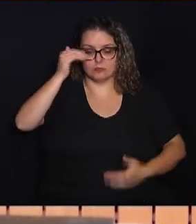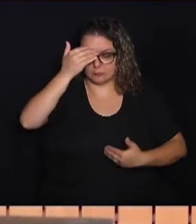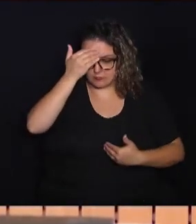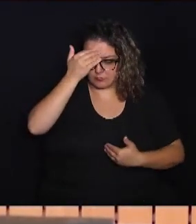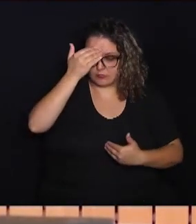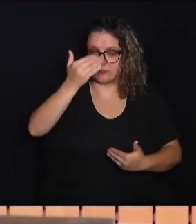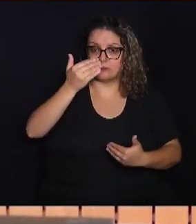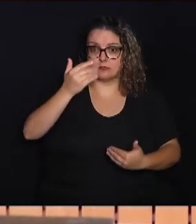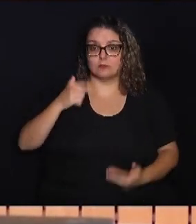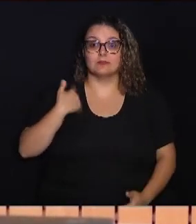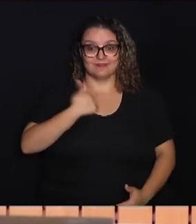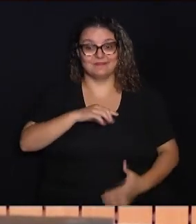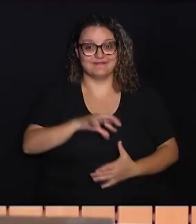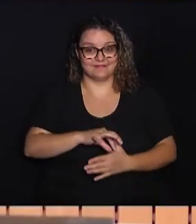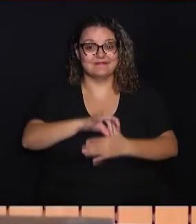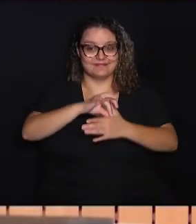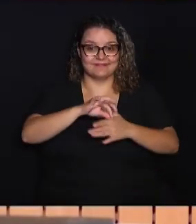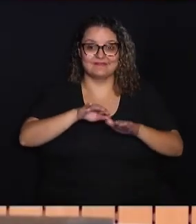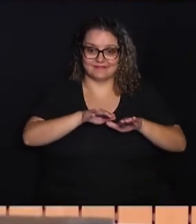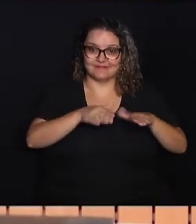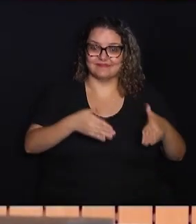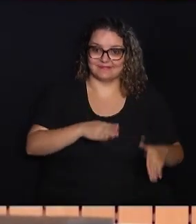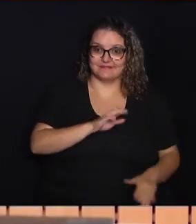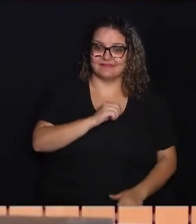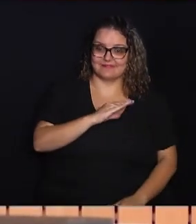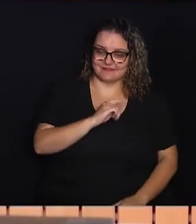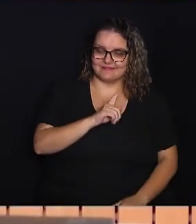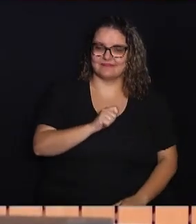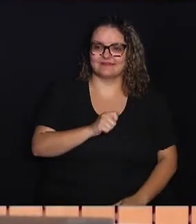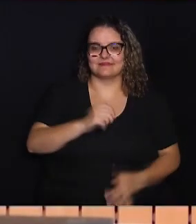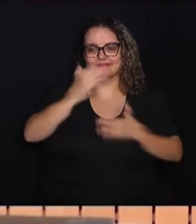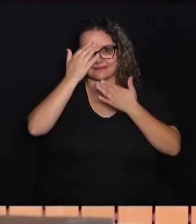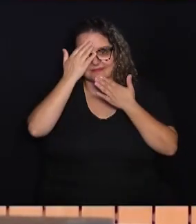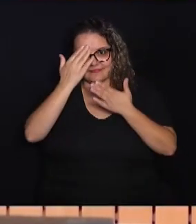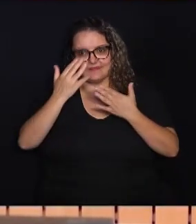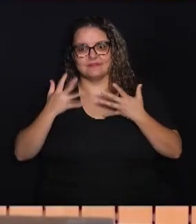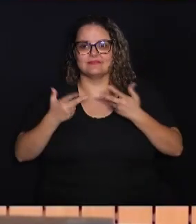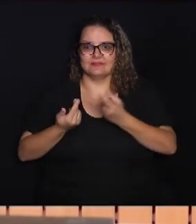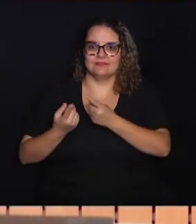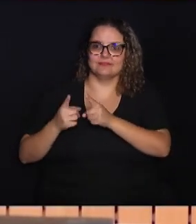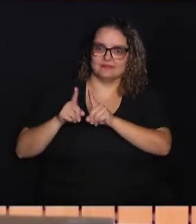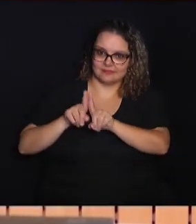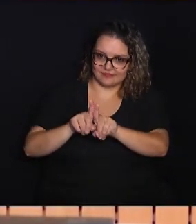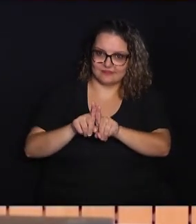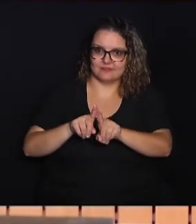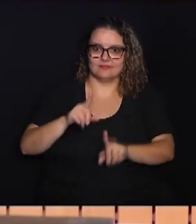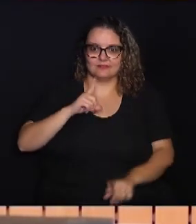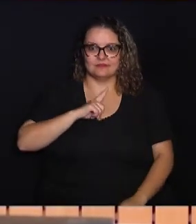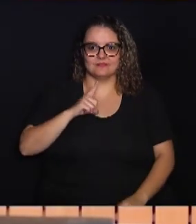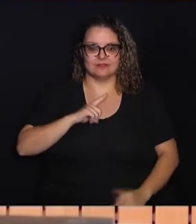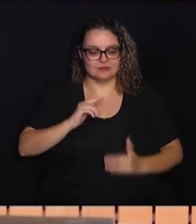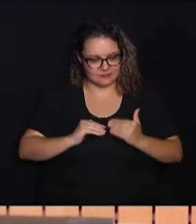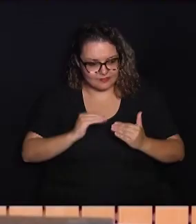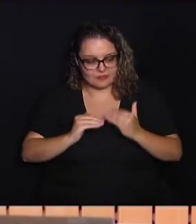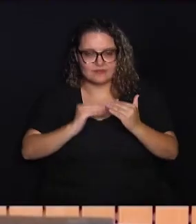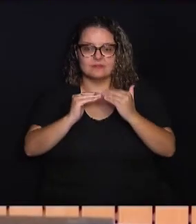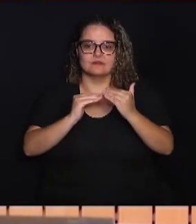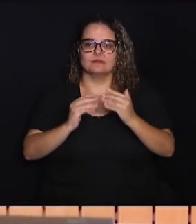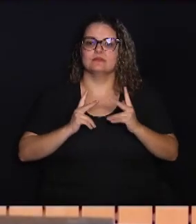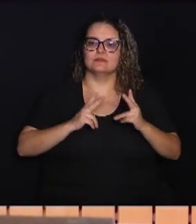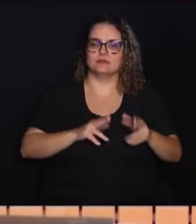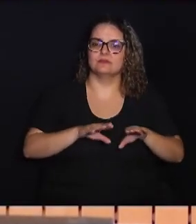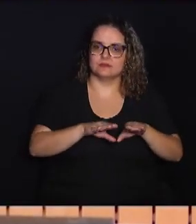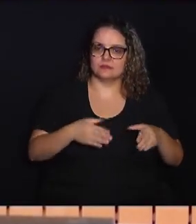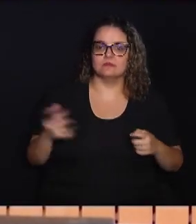né nosso líder de bancada agradeço aí por toda a parceria que nós construímos como bancada do